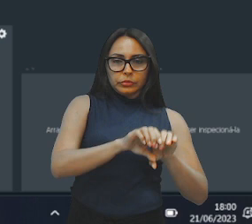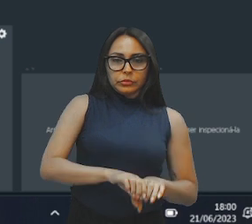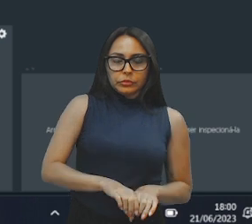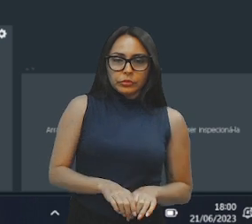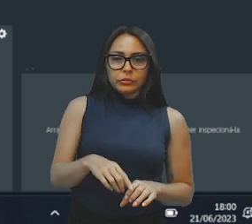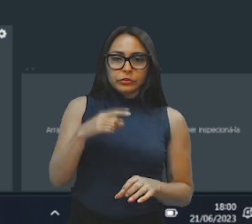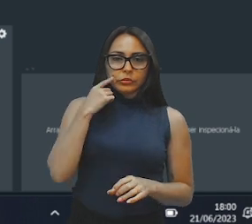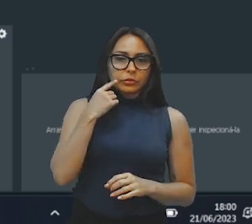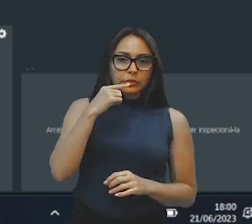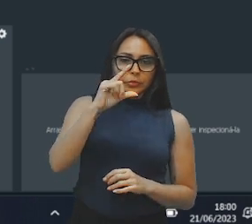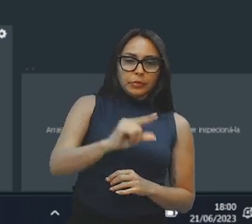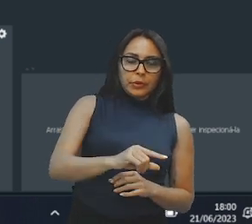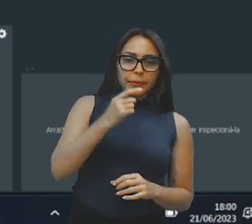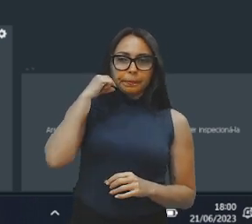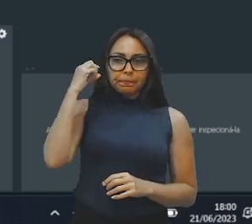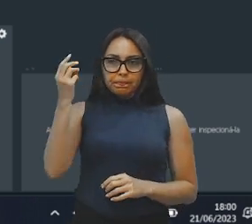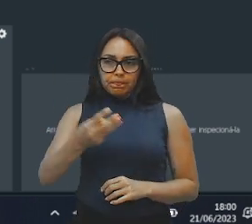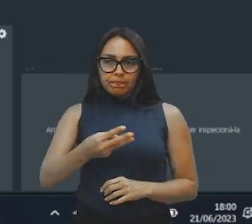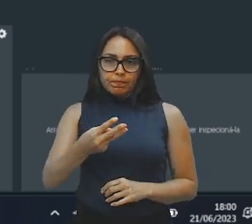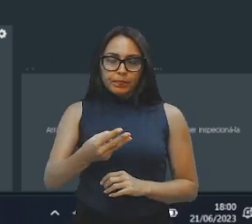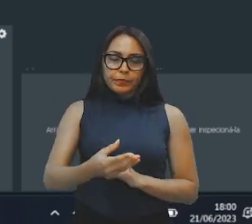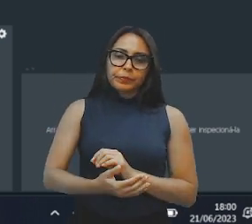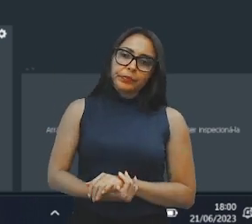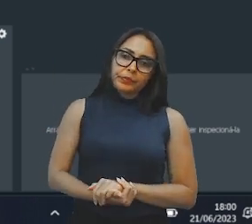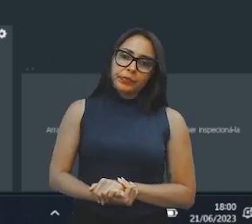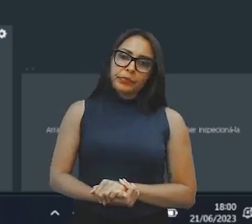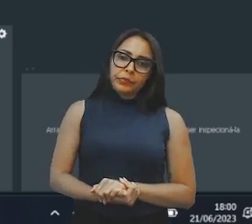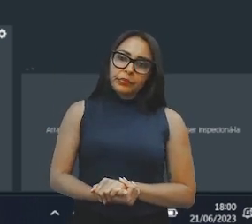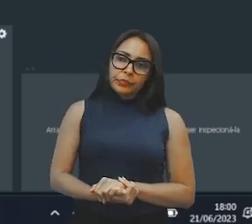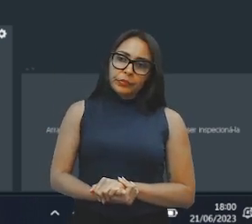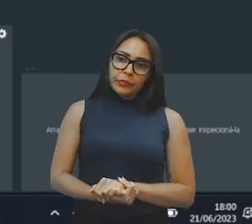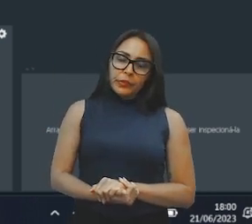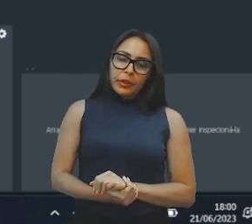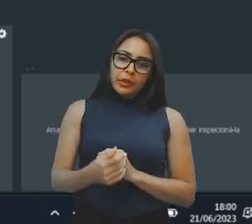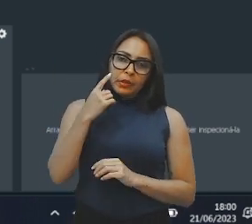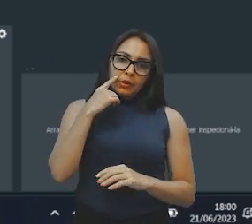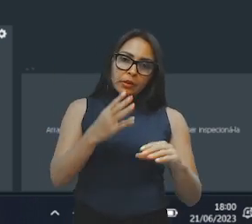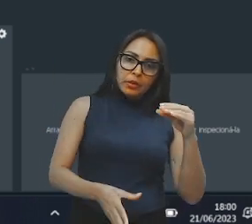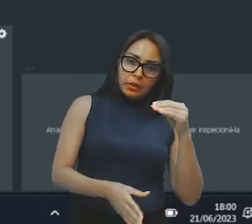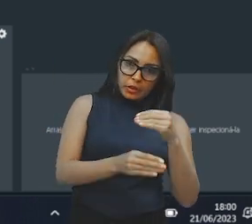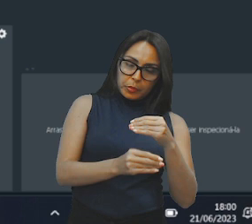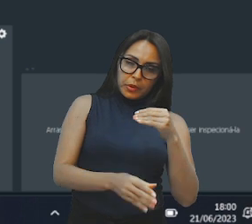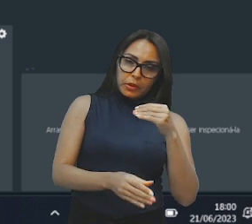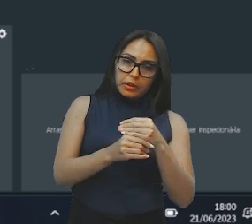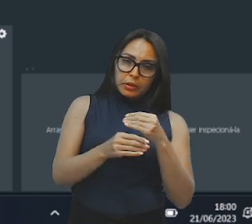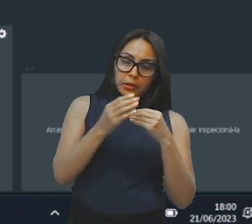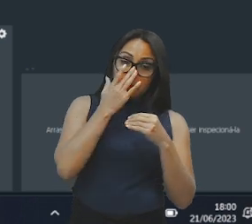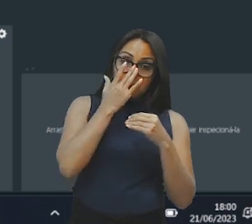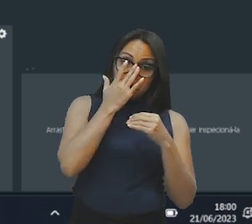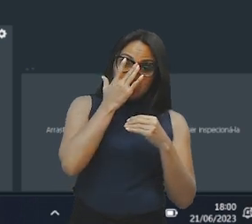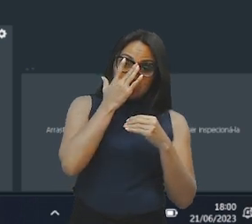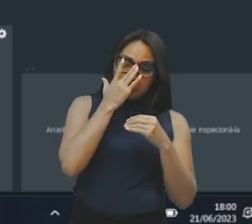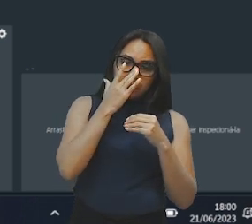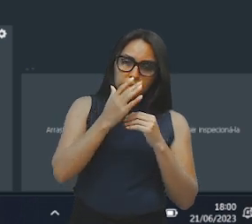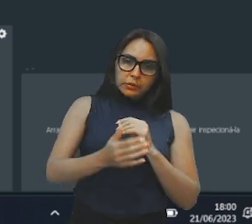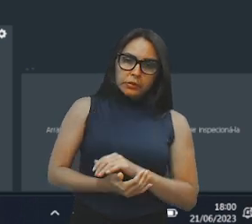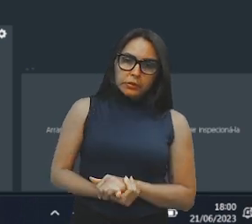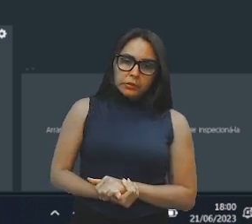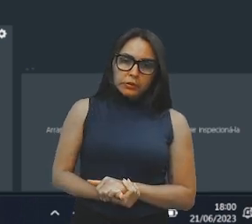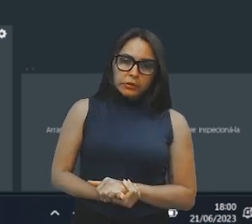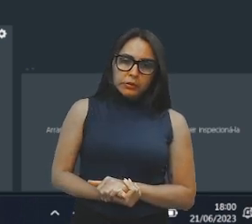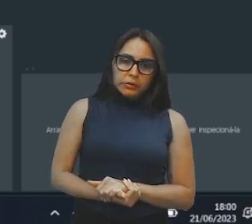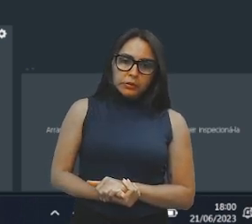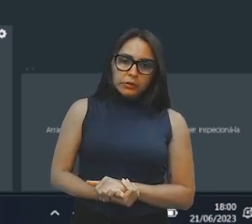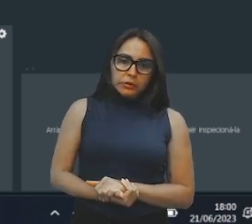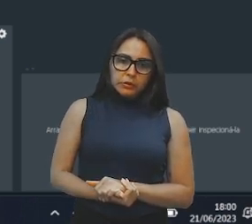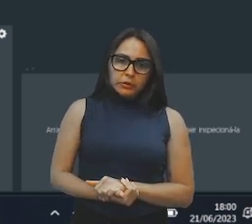3, enquanto i seja menor que 3. E ele incrementa i em um algarismo. Ele escreve, digite